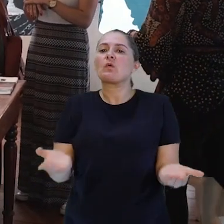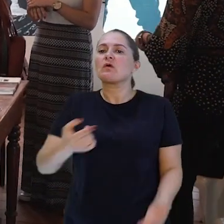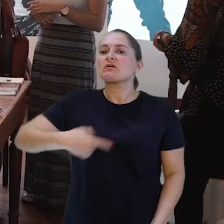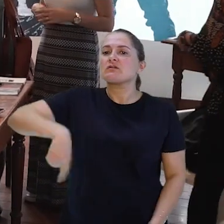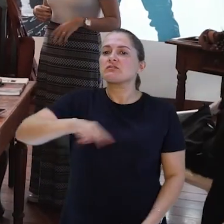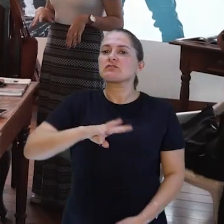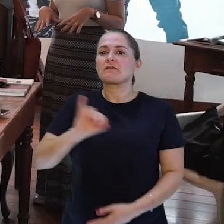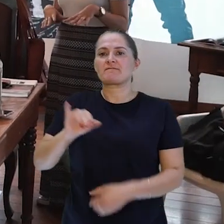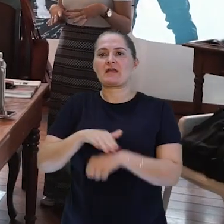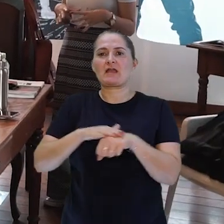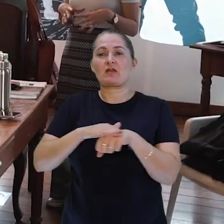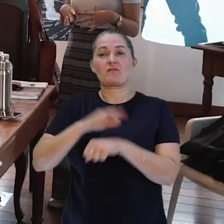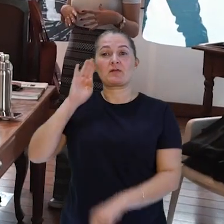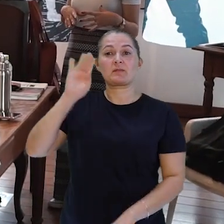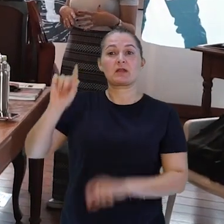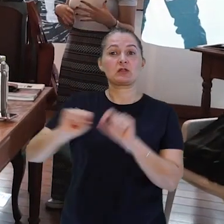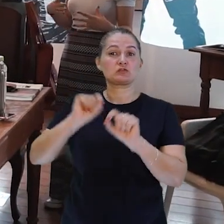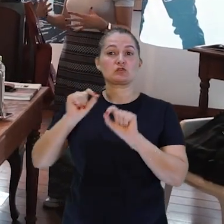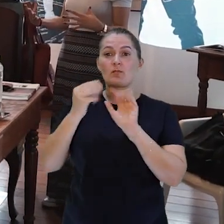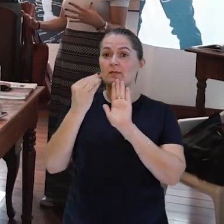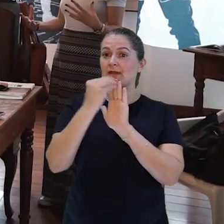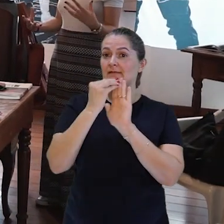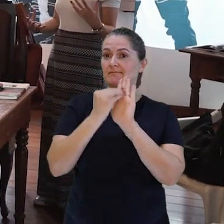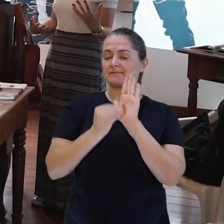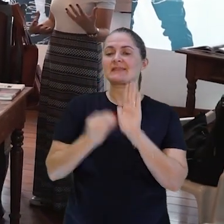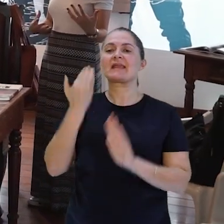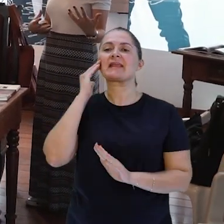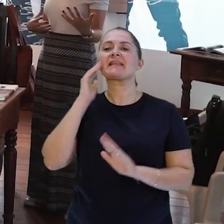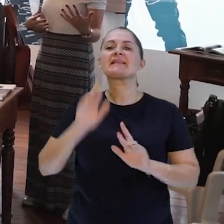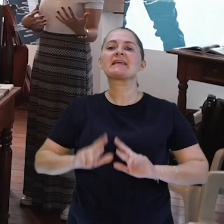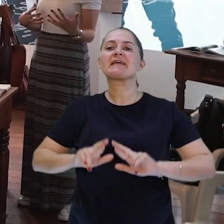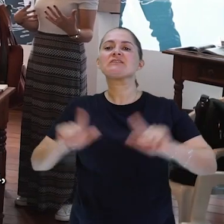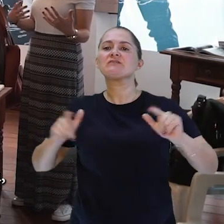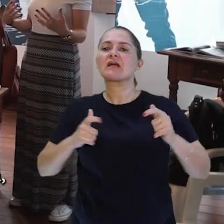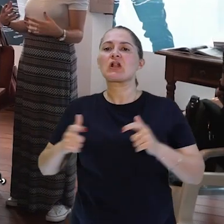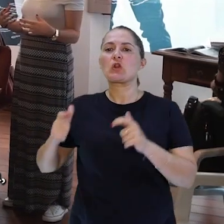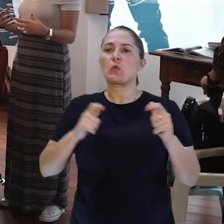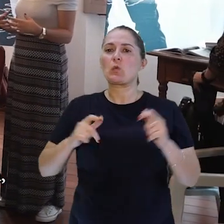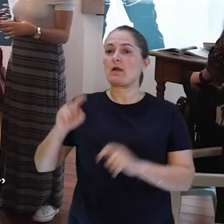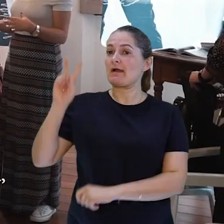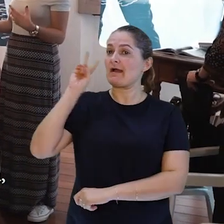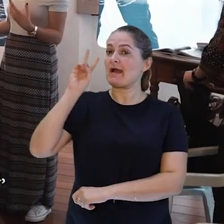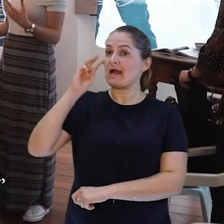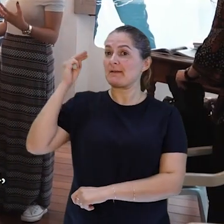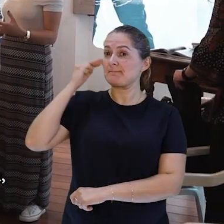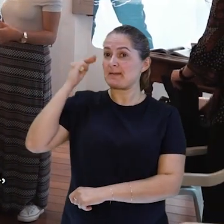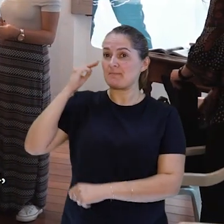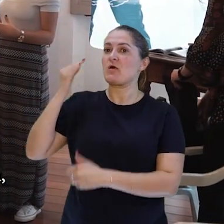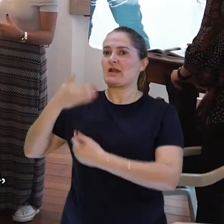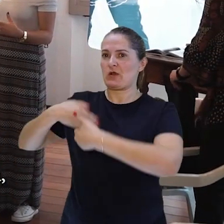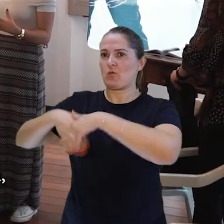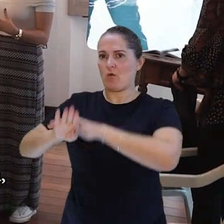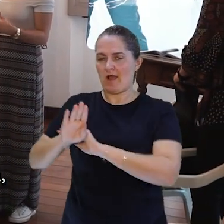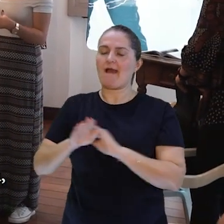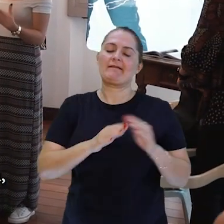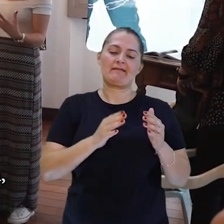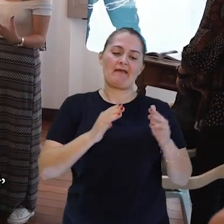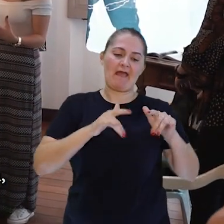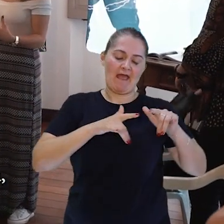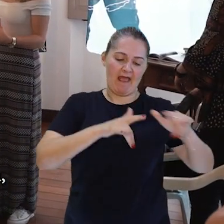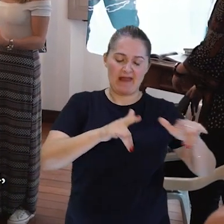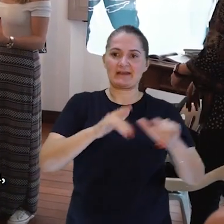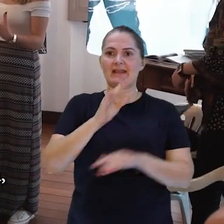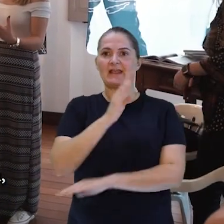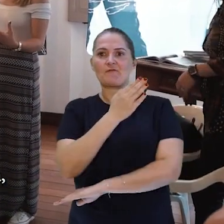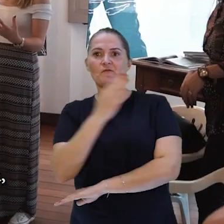vai conversar principalmente sobre a questão de catalogação, entender um pouco de diferença entre os espaços de memória e de guarda, né? O arquivo,